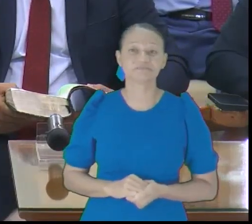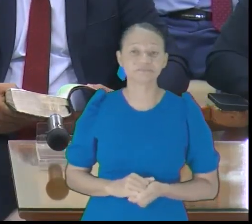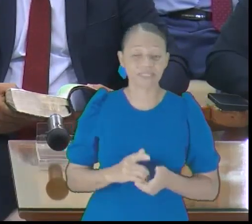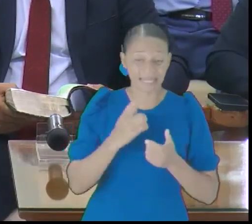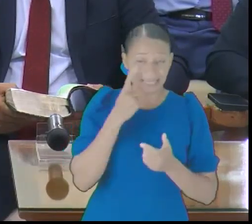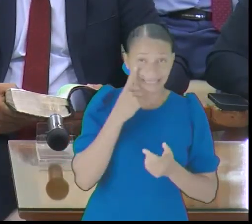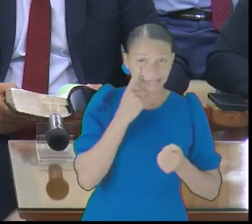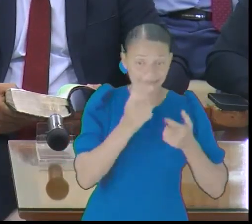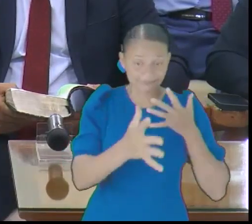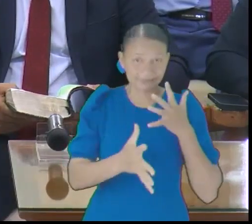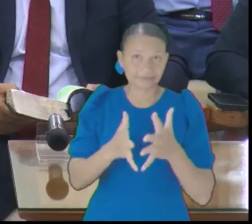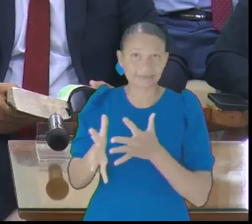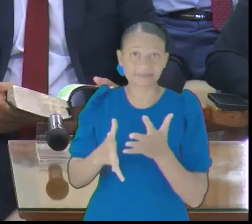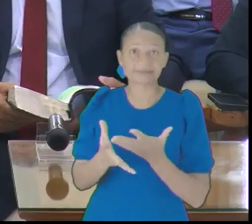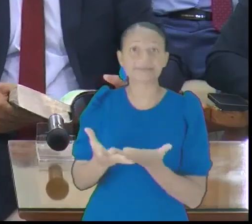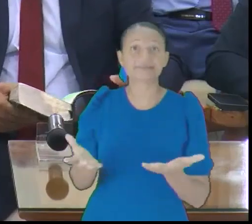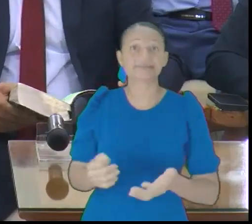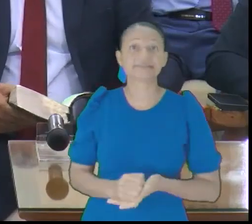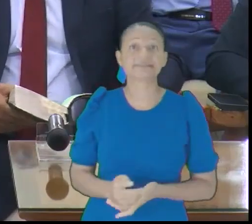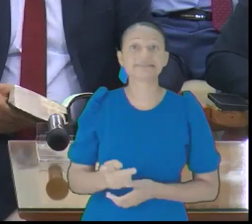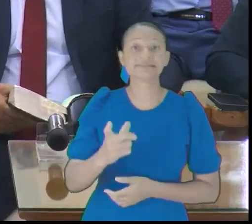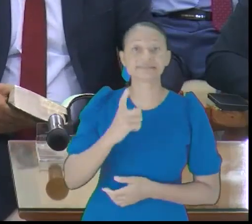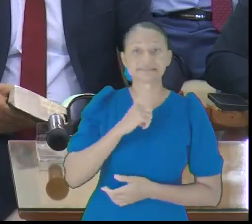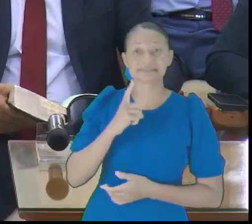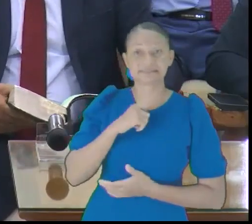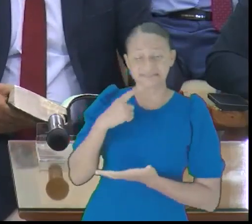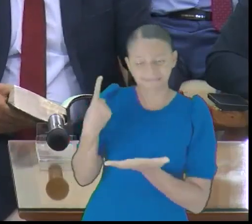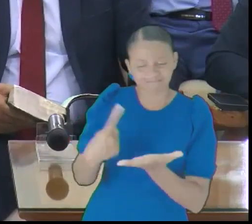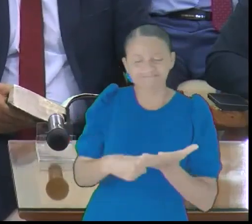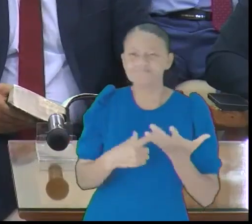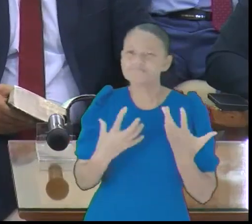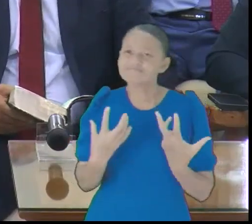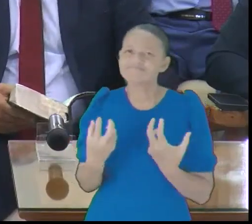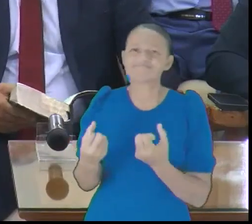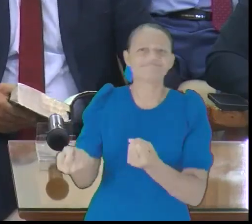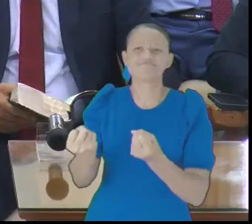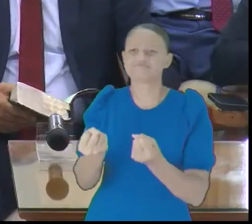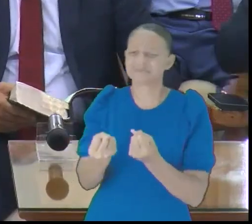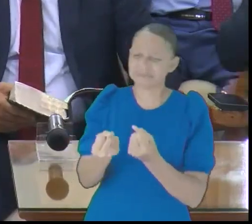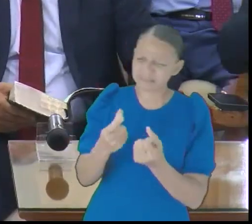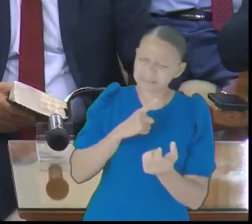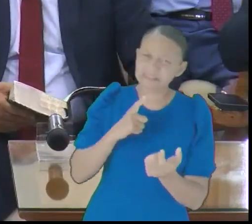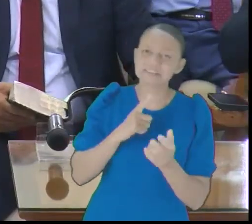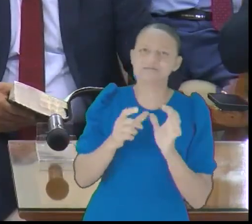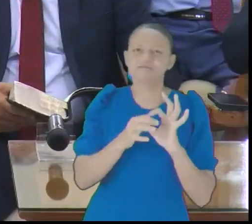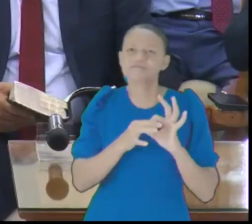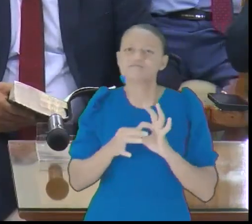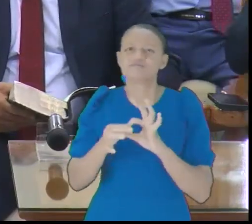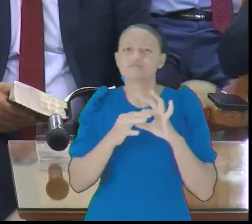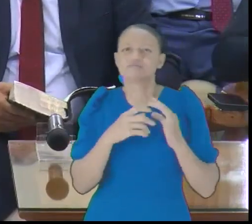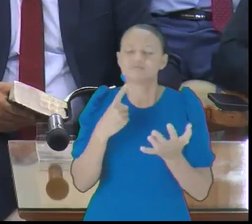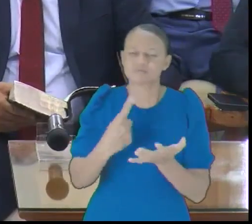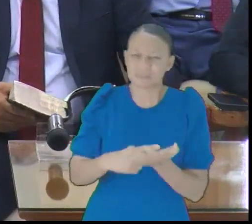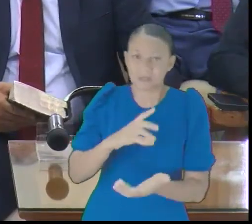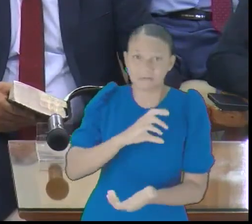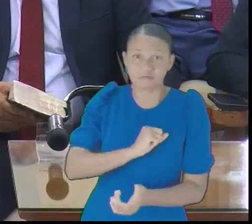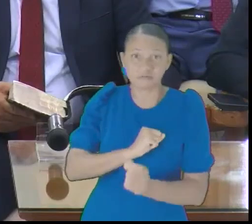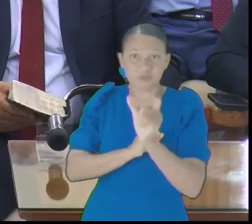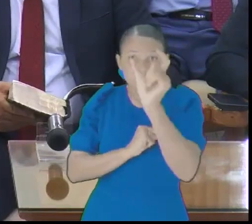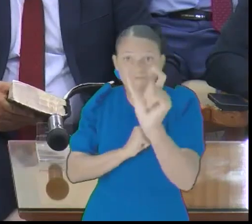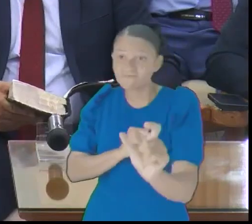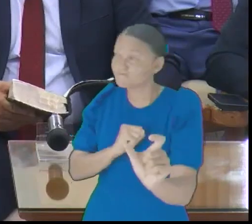Escute. Existe um pacto, existe uma aliança de amor com você